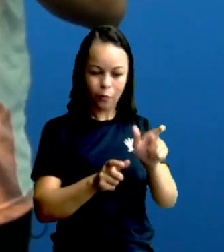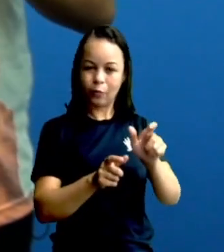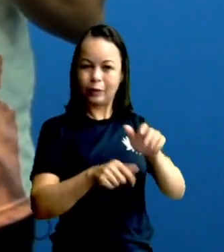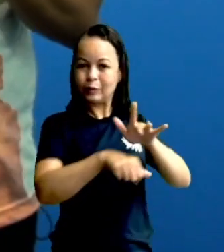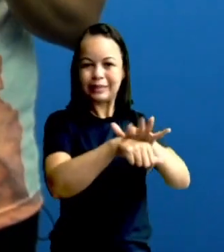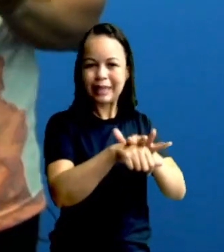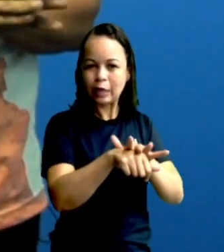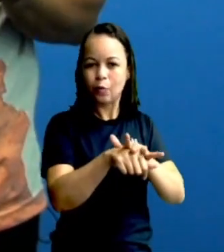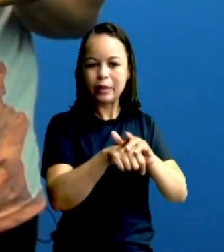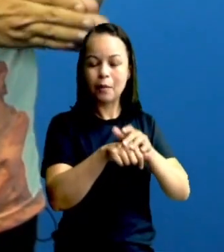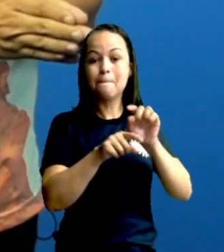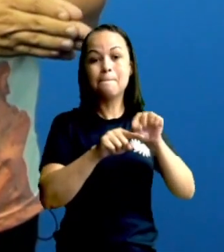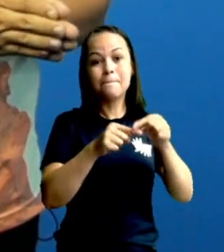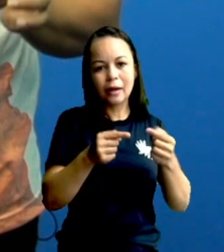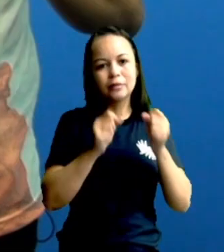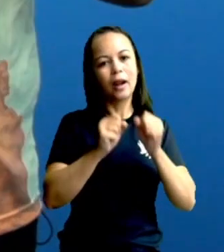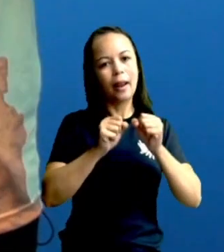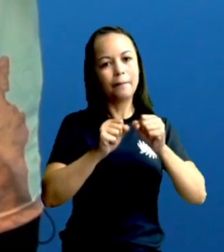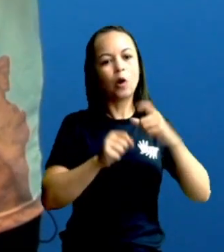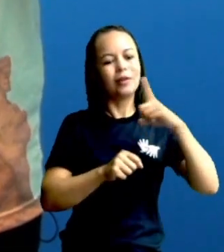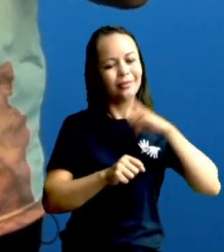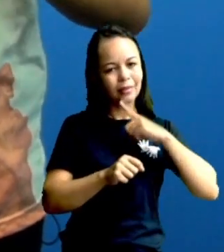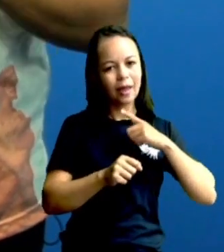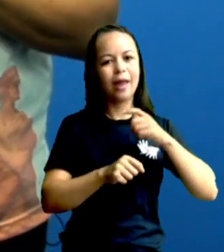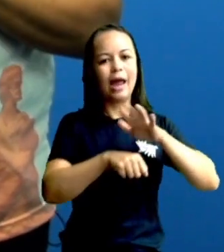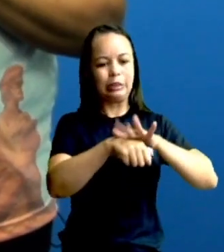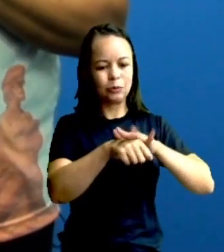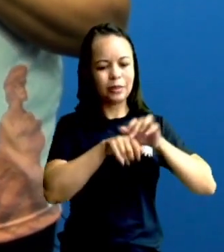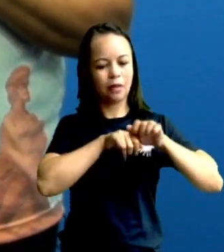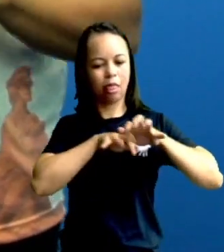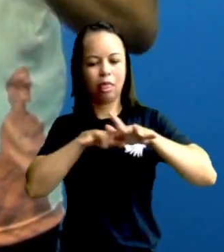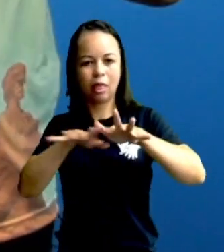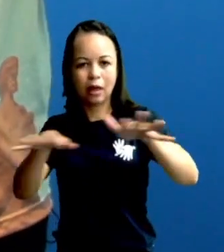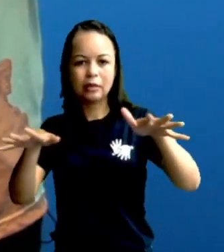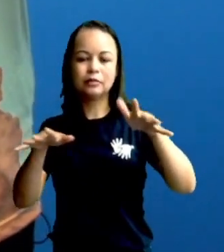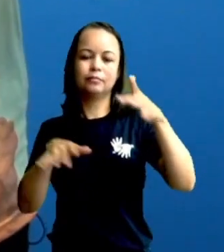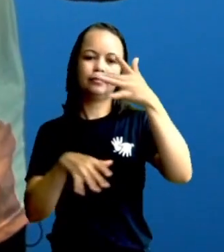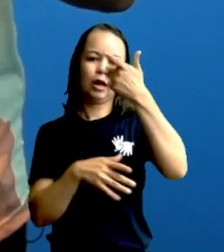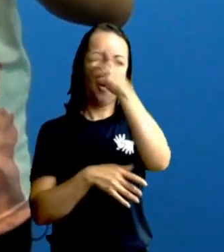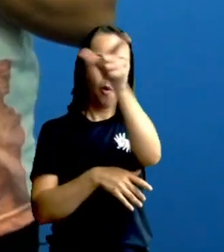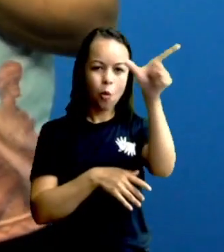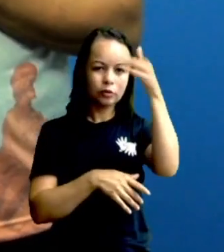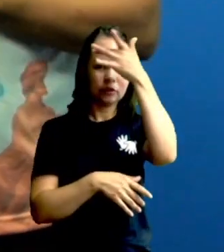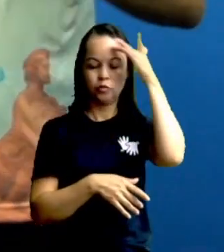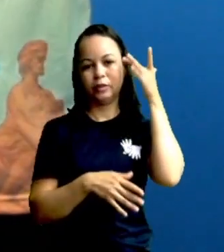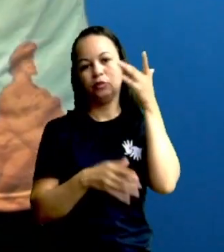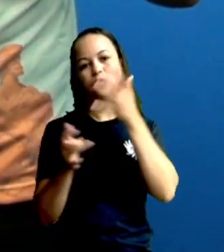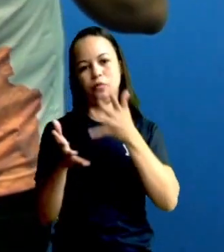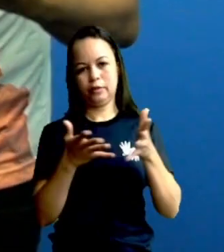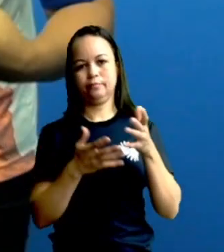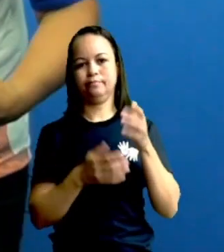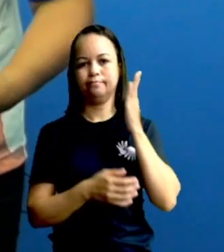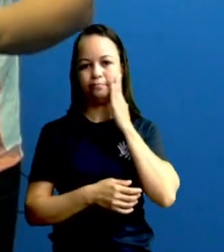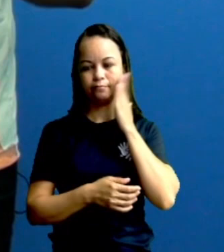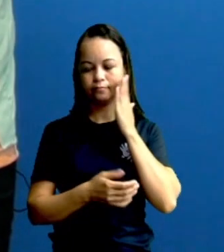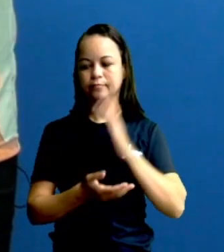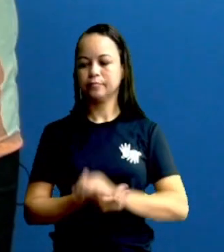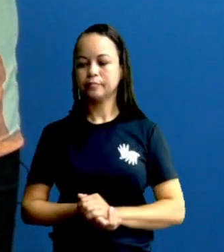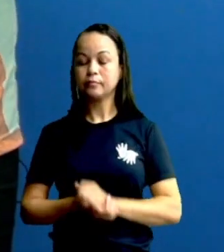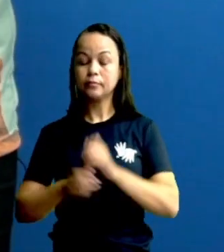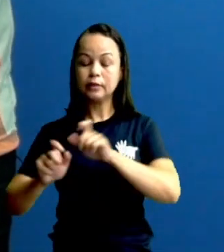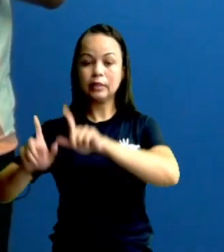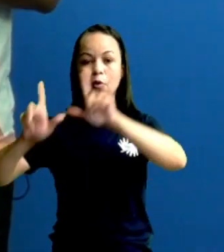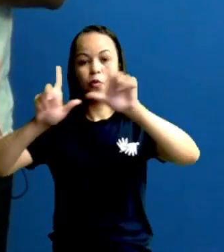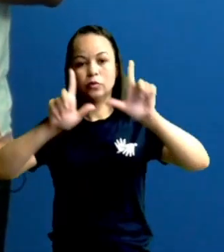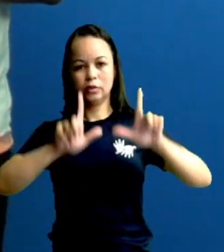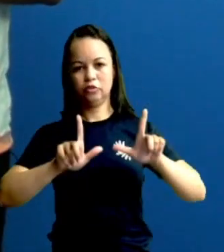certeza, terá tudo para evoluir para um quadro patológico, para a doença. Por favor, produção, vamos para o